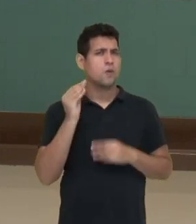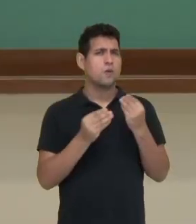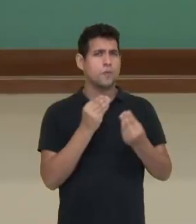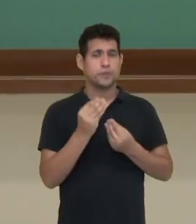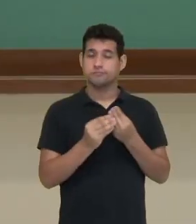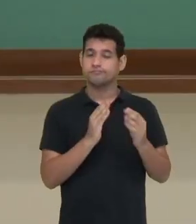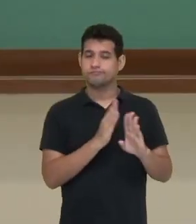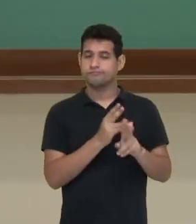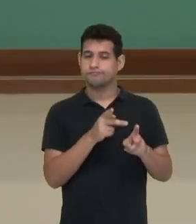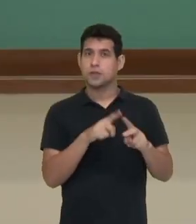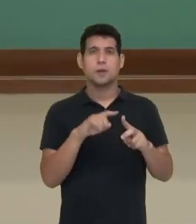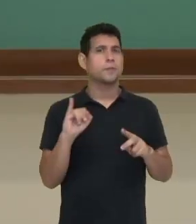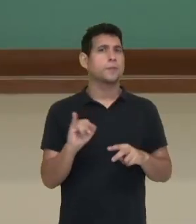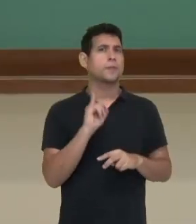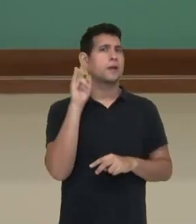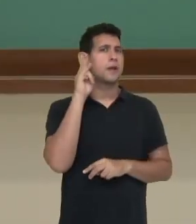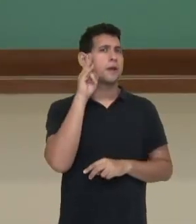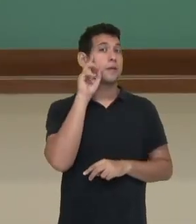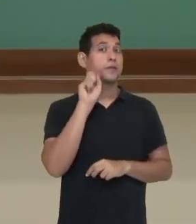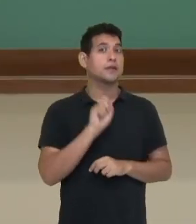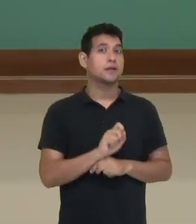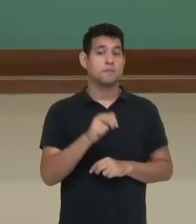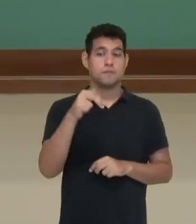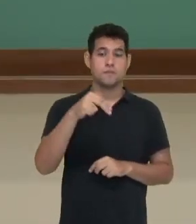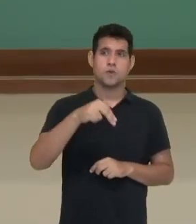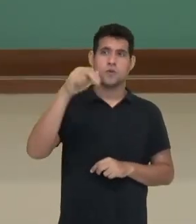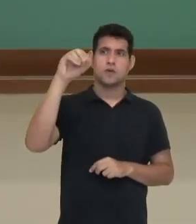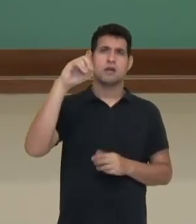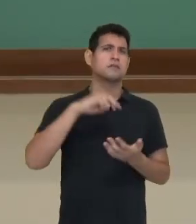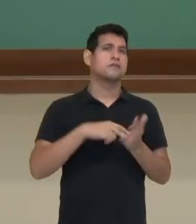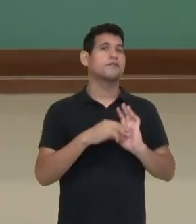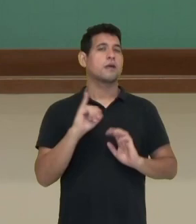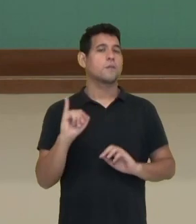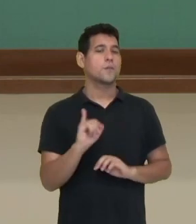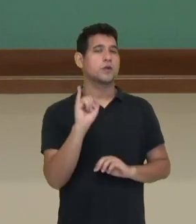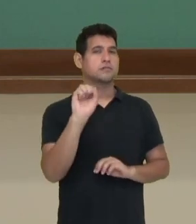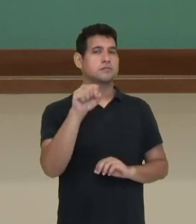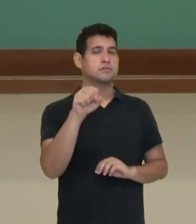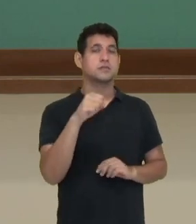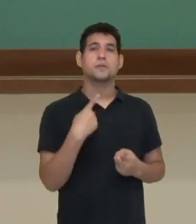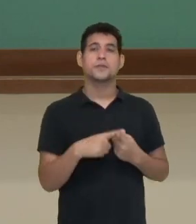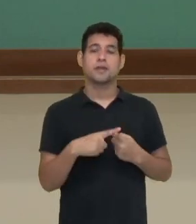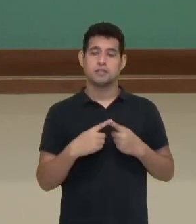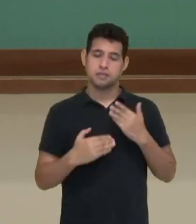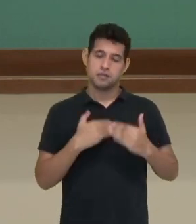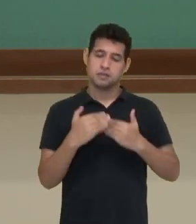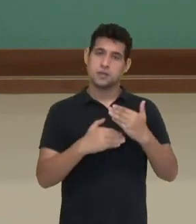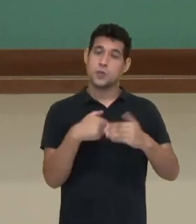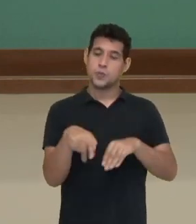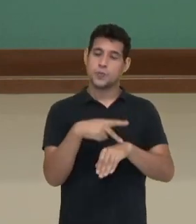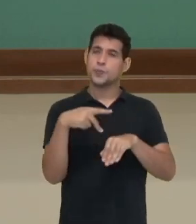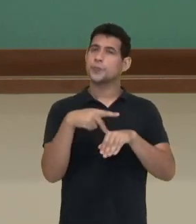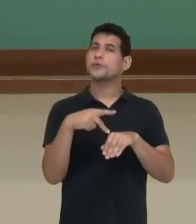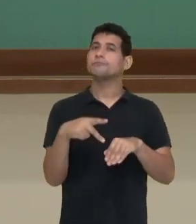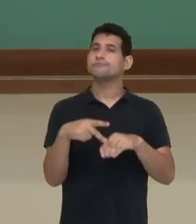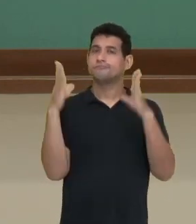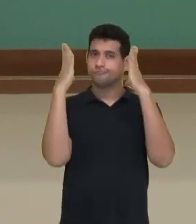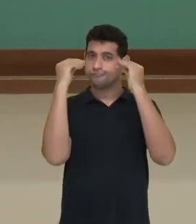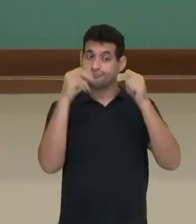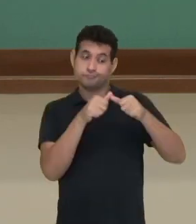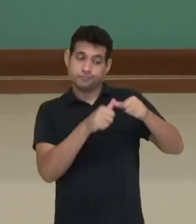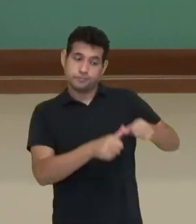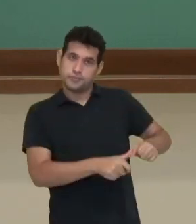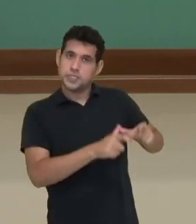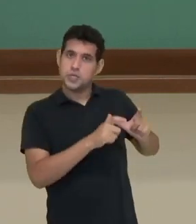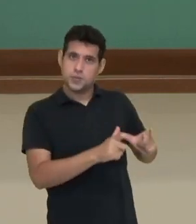se deu. É bom lembrar que para o Nordeste foi importante, porque a partir do momento que os holandeses se estabeleceram